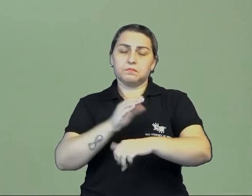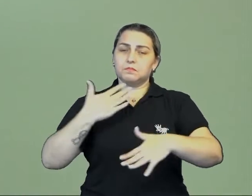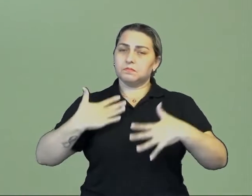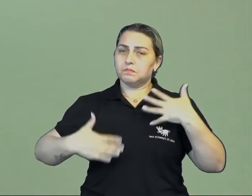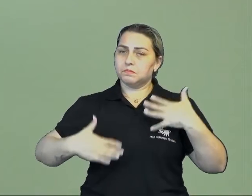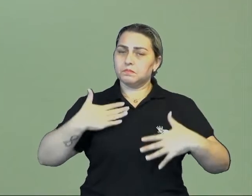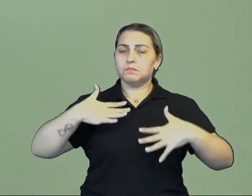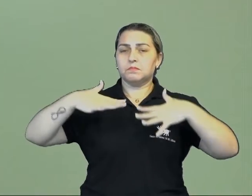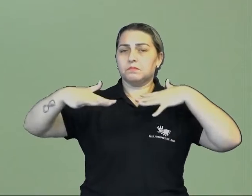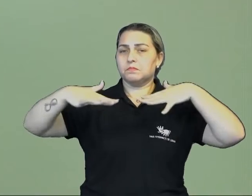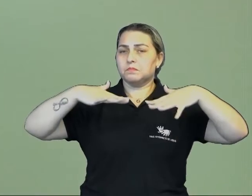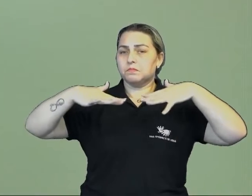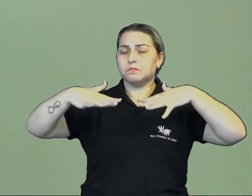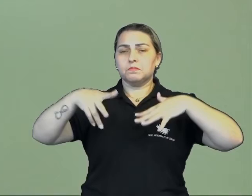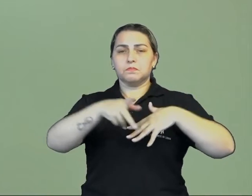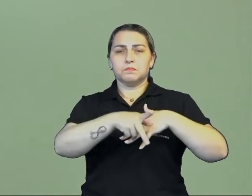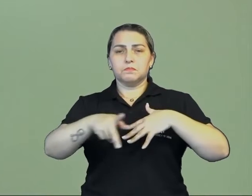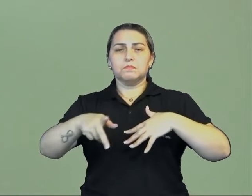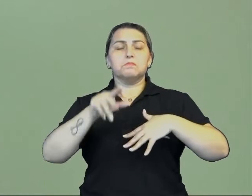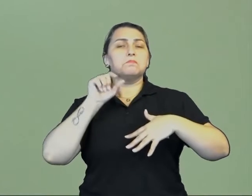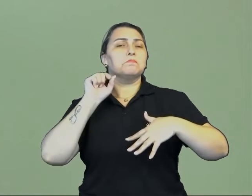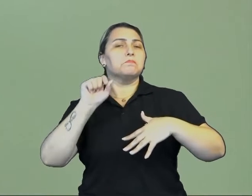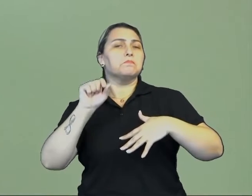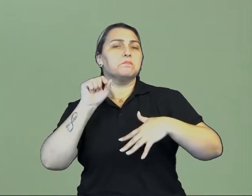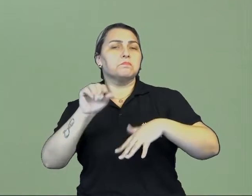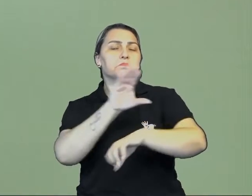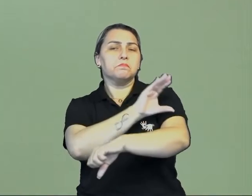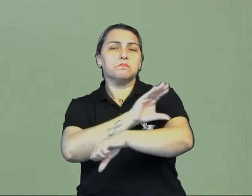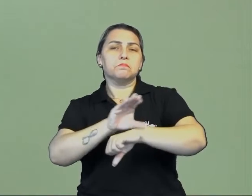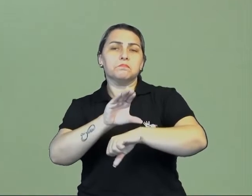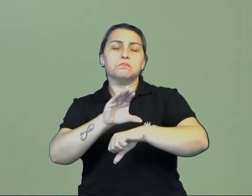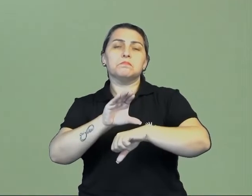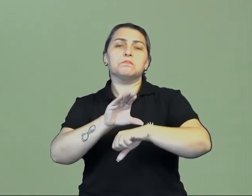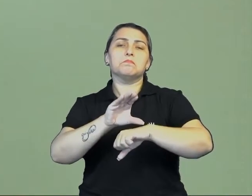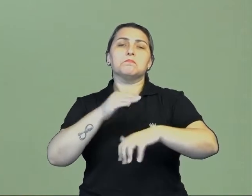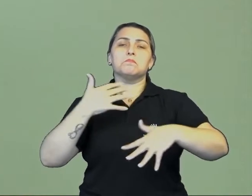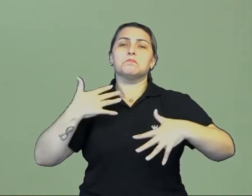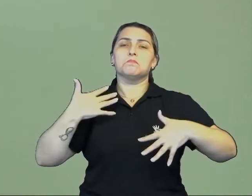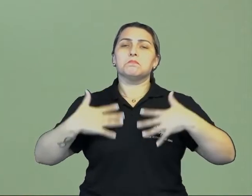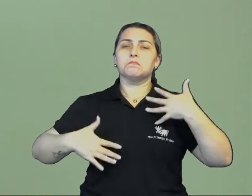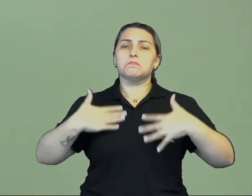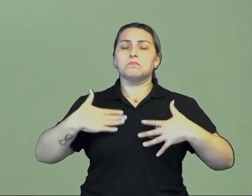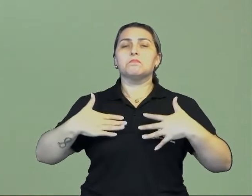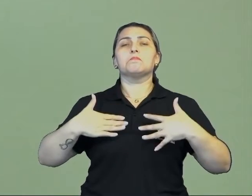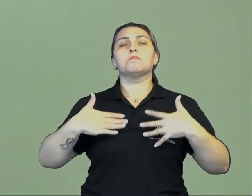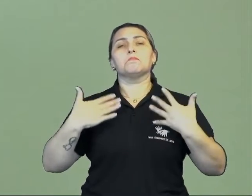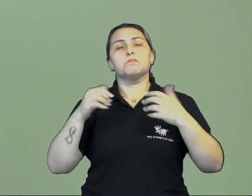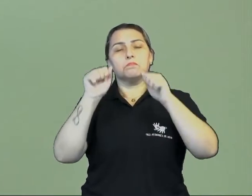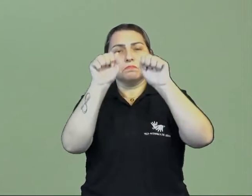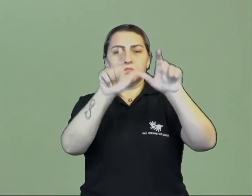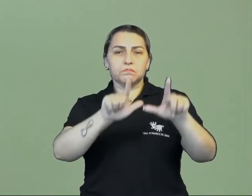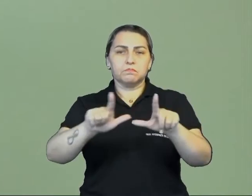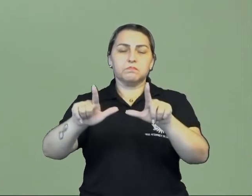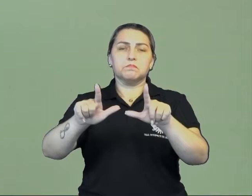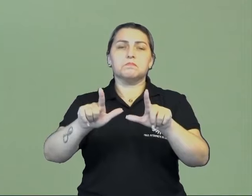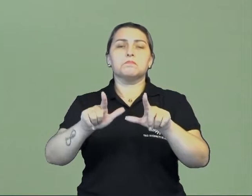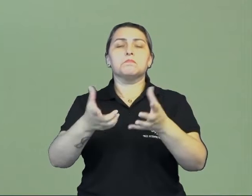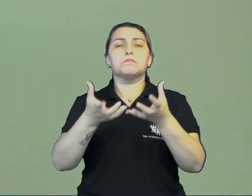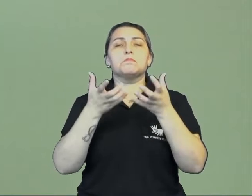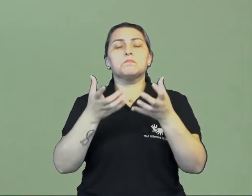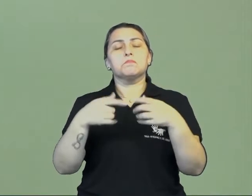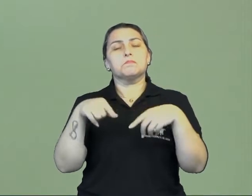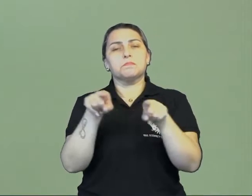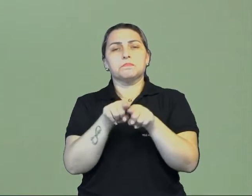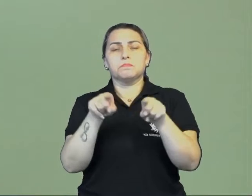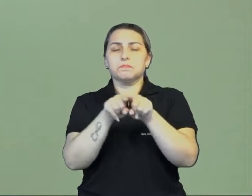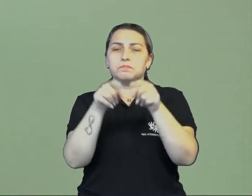de movimento. Professor, o que é cultura corporal de movimento? O próximo slide vai dizer, porém, nesse momento eu quero que vocês também